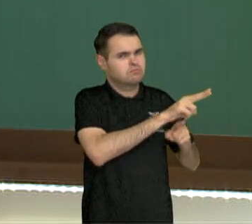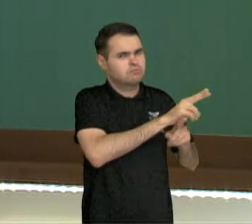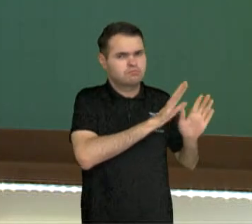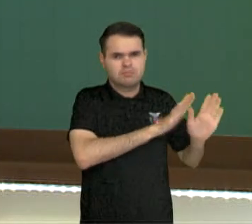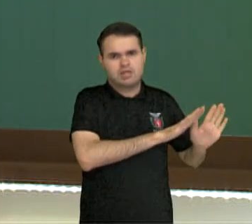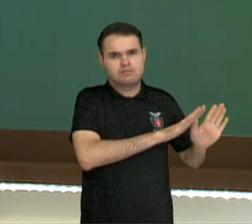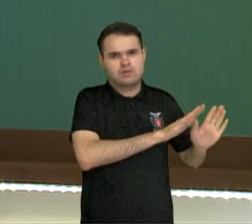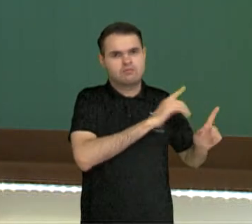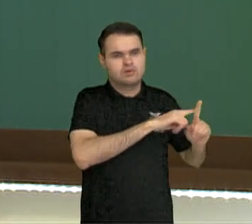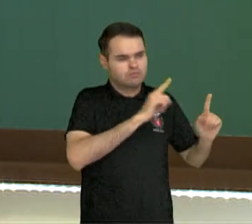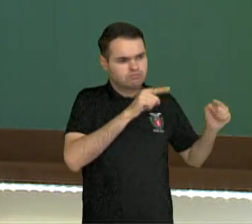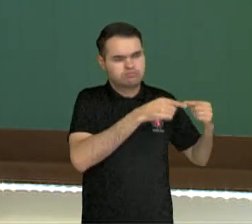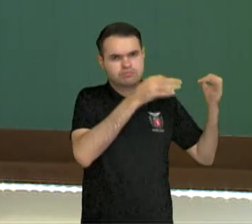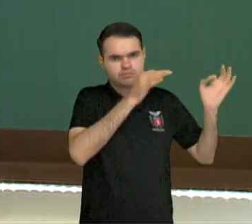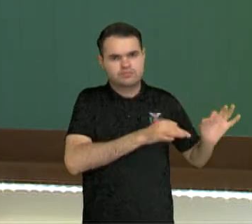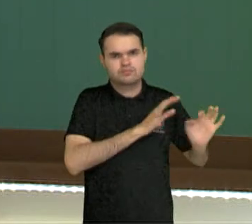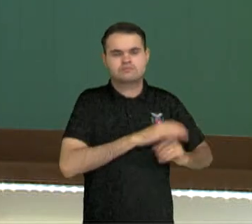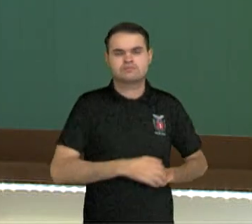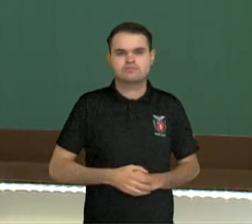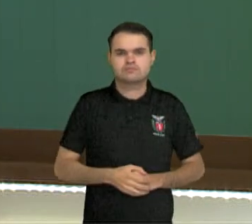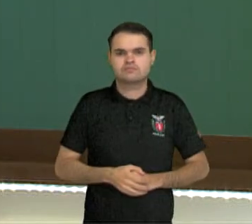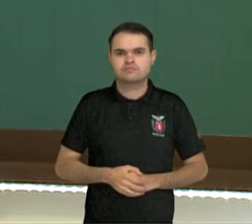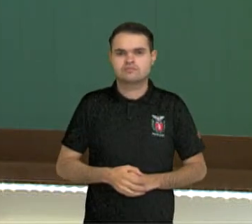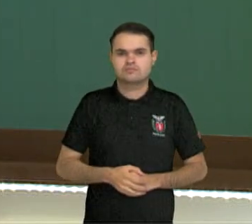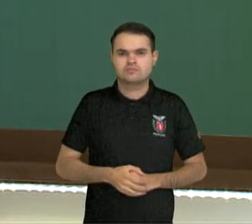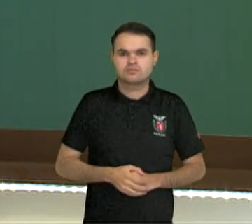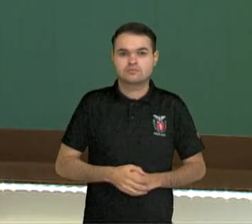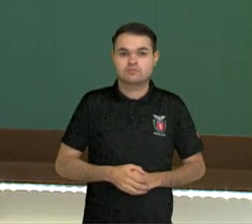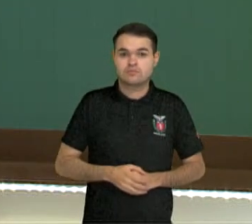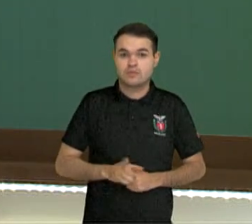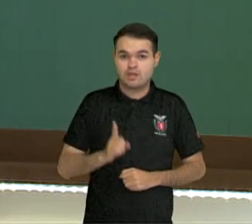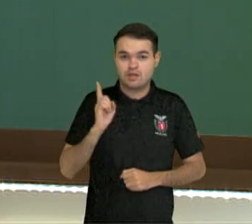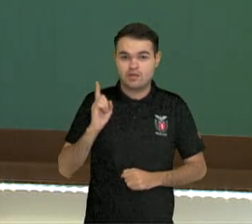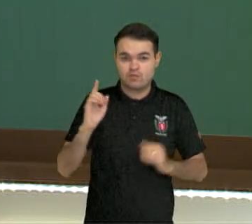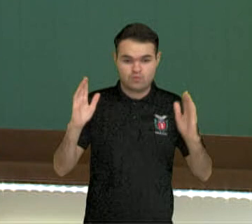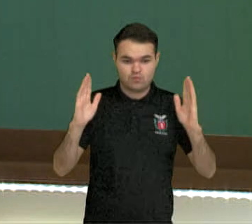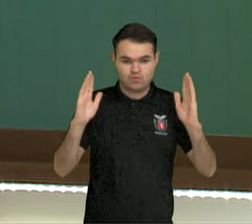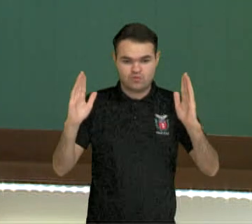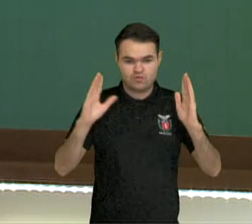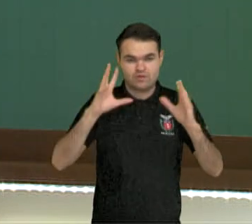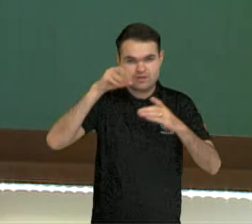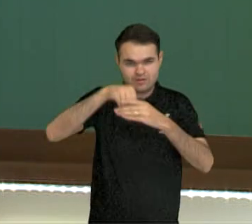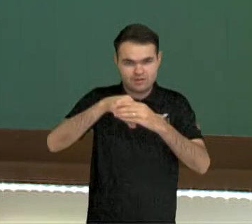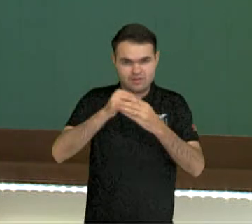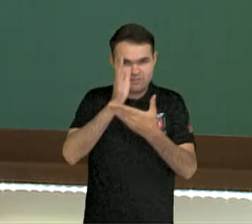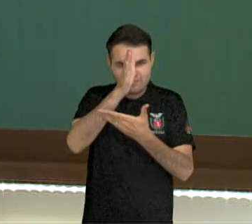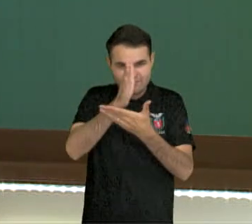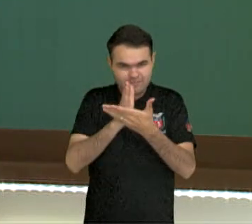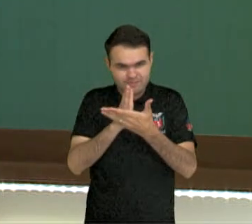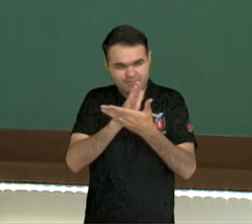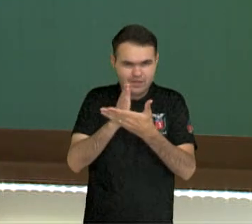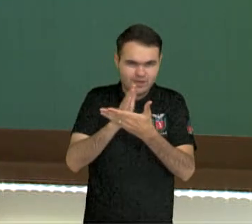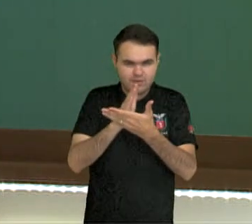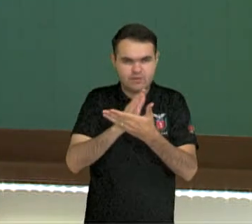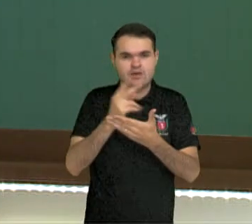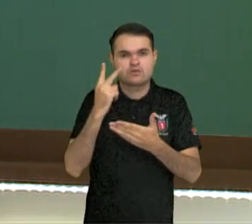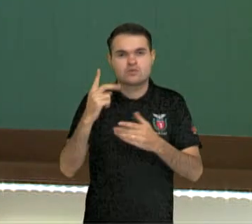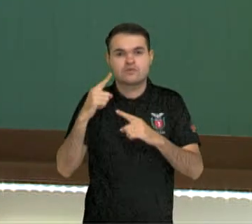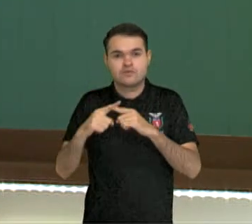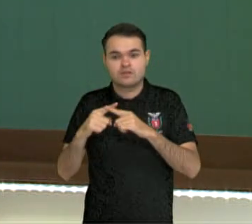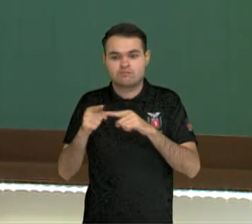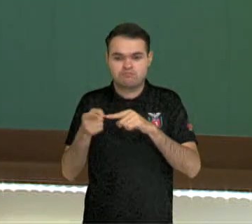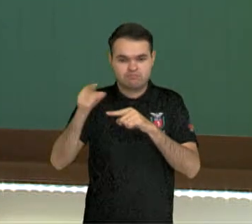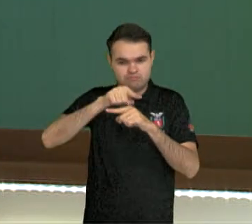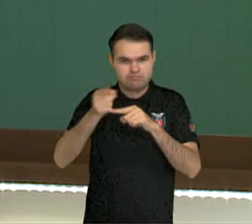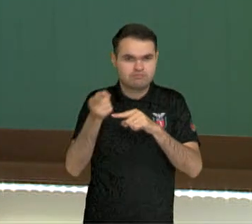bom? Porque fica exato daí. E esse termo do meio tem que ser 2 vezes o primeiro pelo segundo.